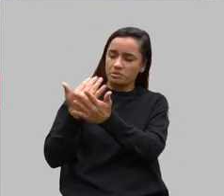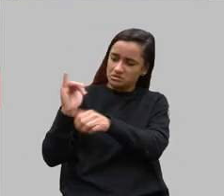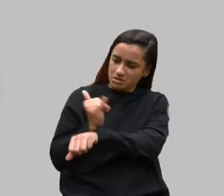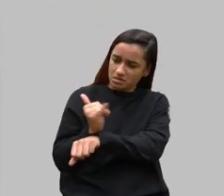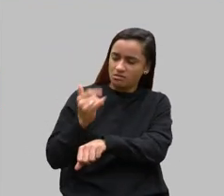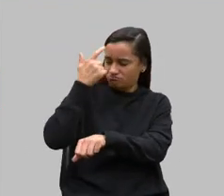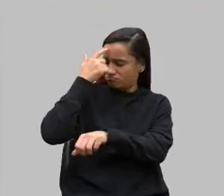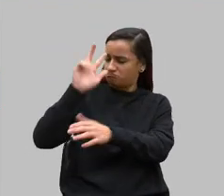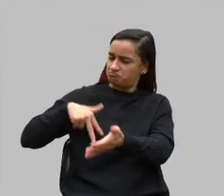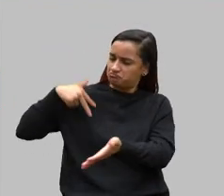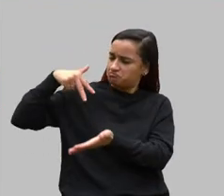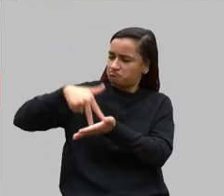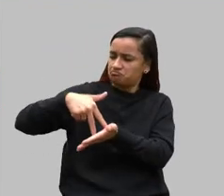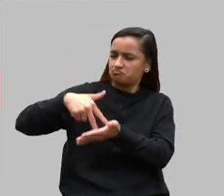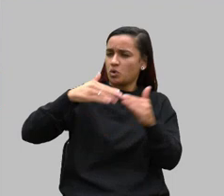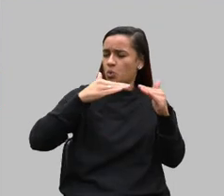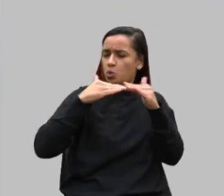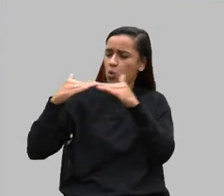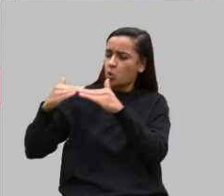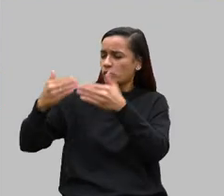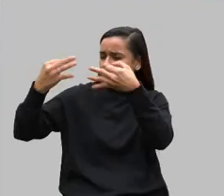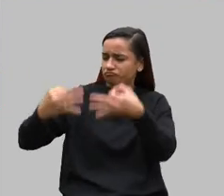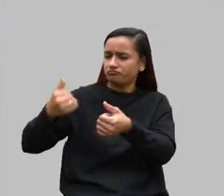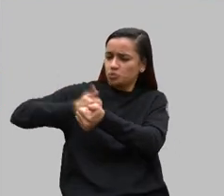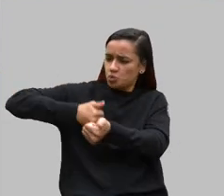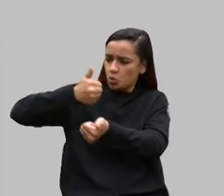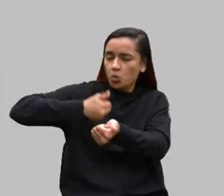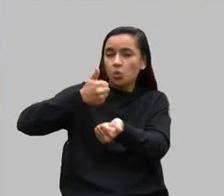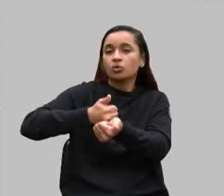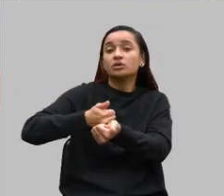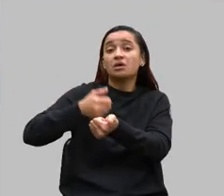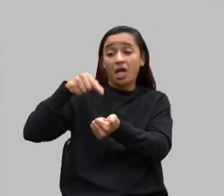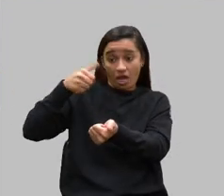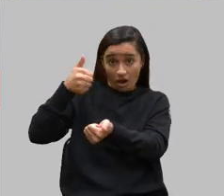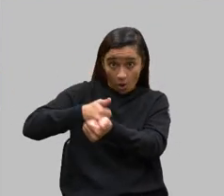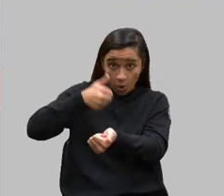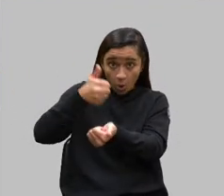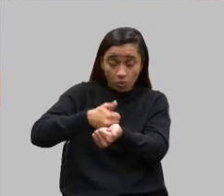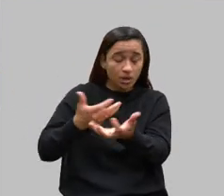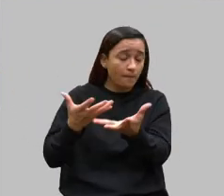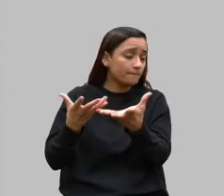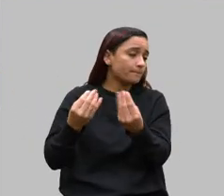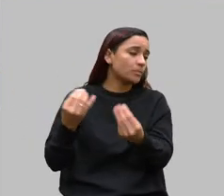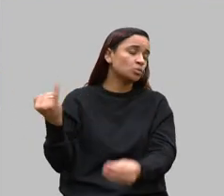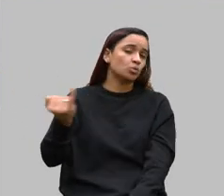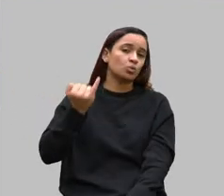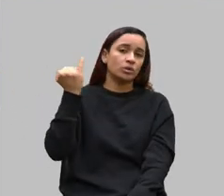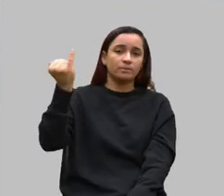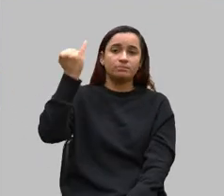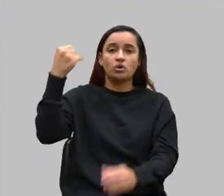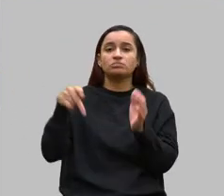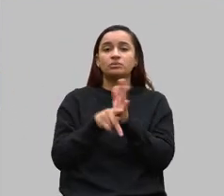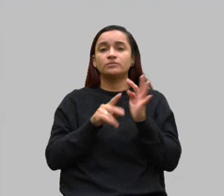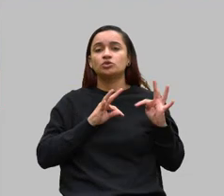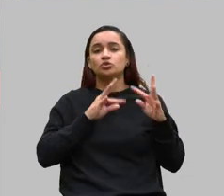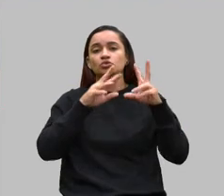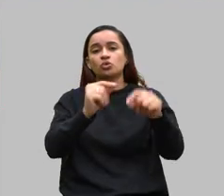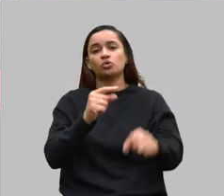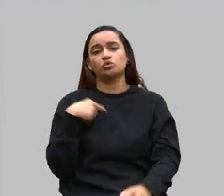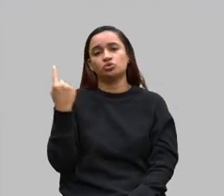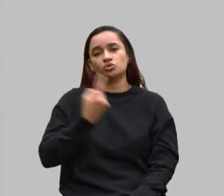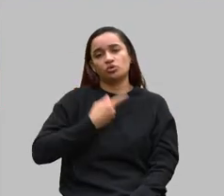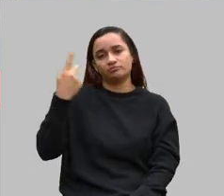coerência pela luta que é uma luta muito importante para todos nós mineiros e